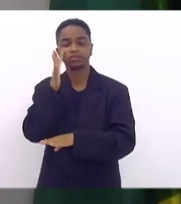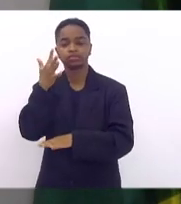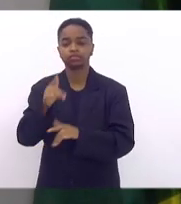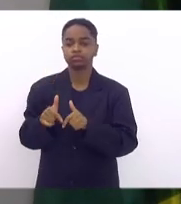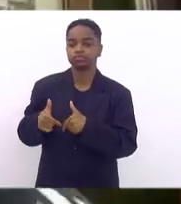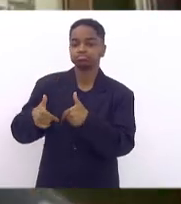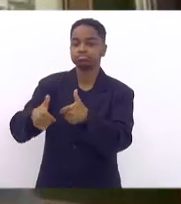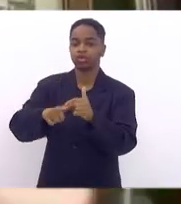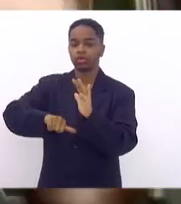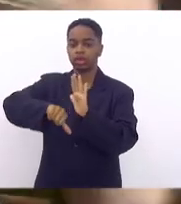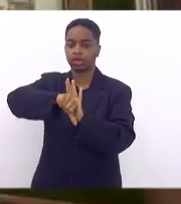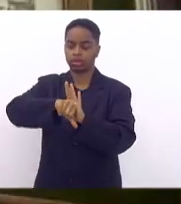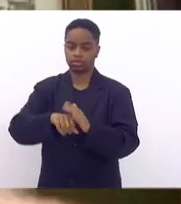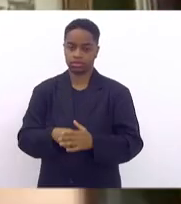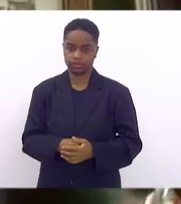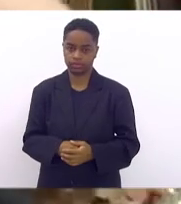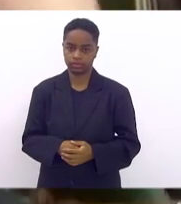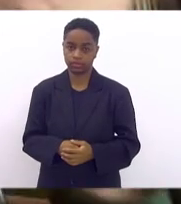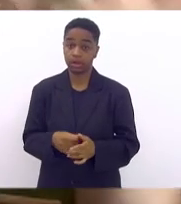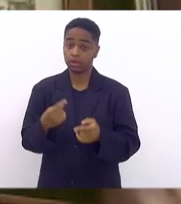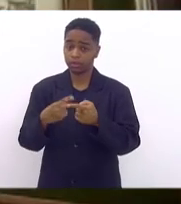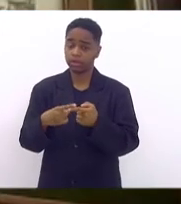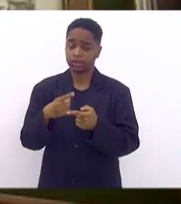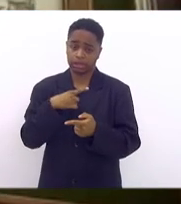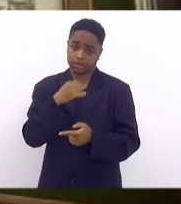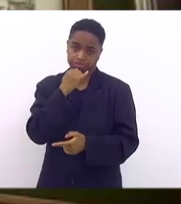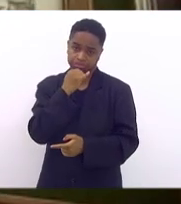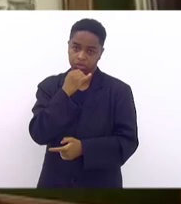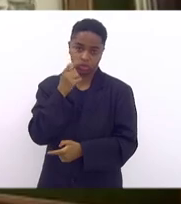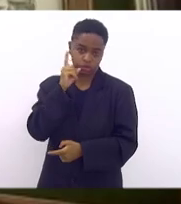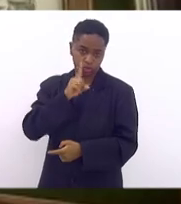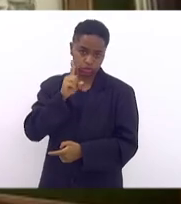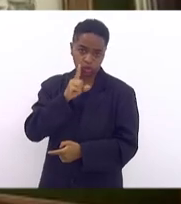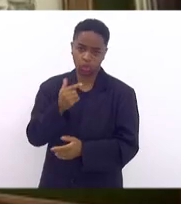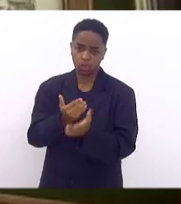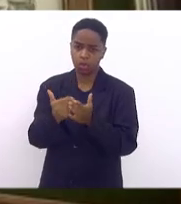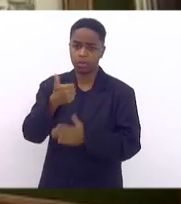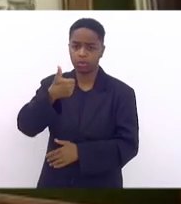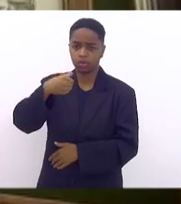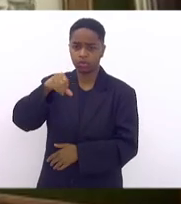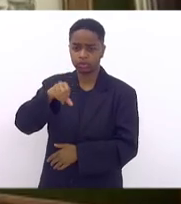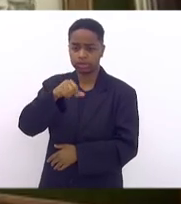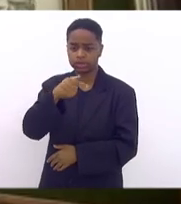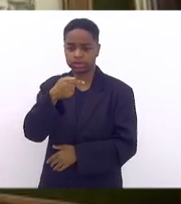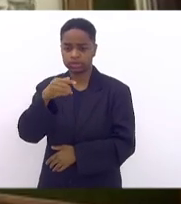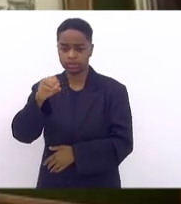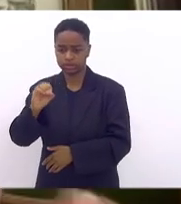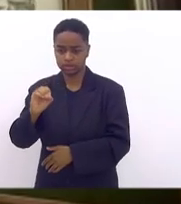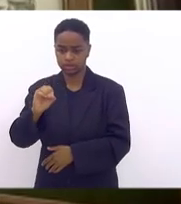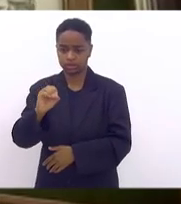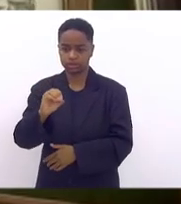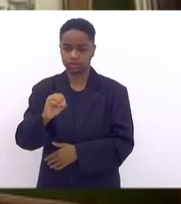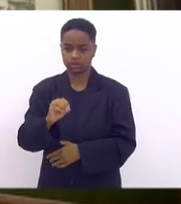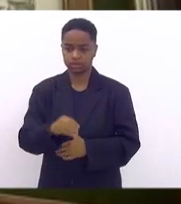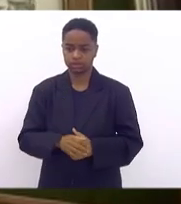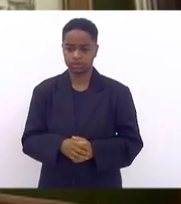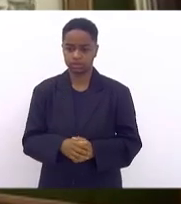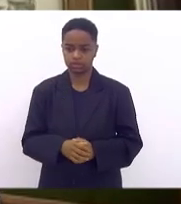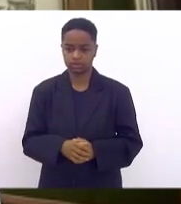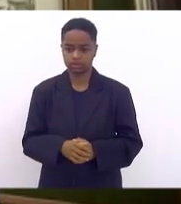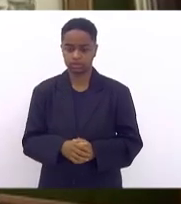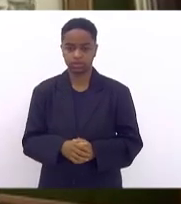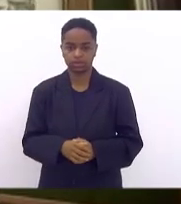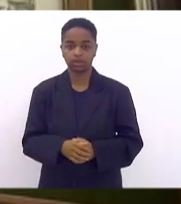determinado crime. Como já tem nos Estados Unidos desde 1970, em vários países da Europa, todas essas informações